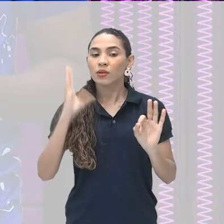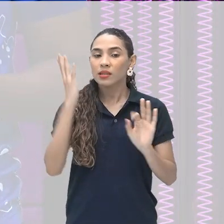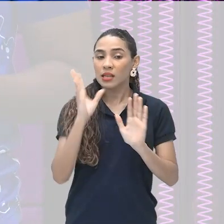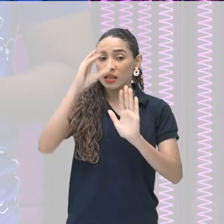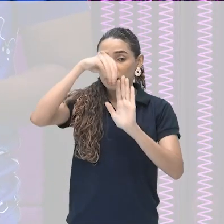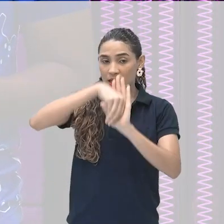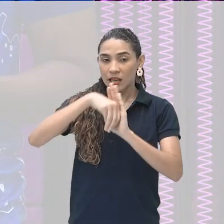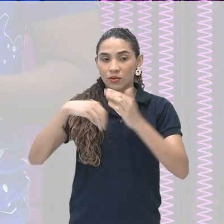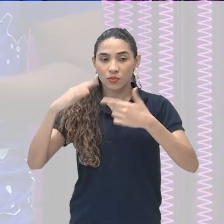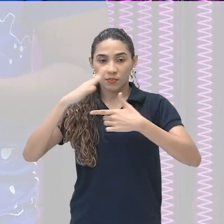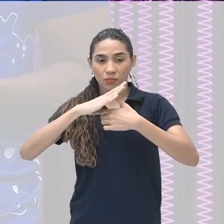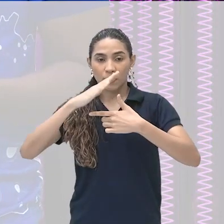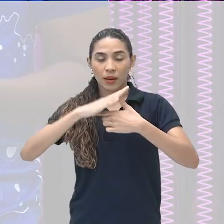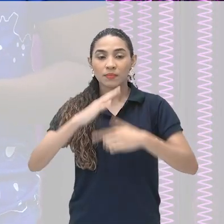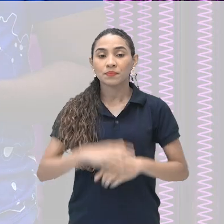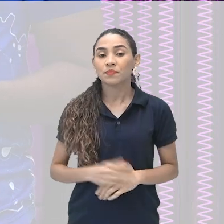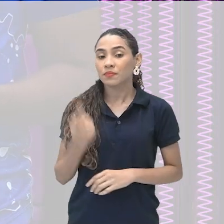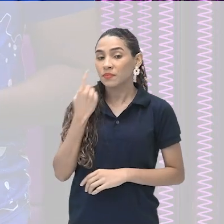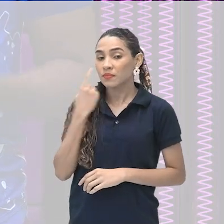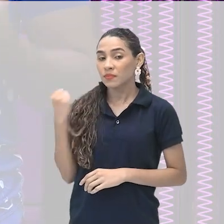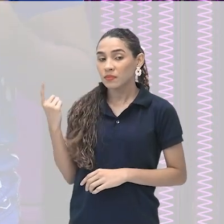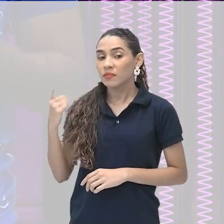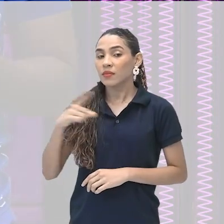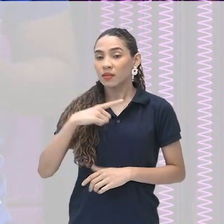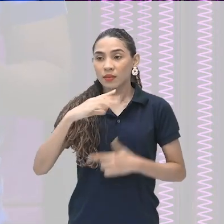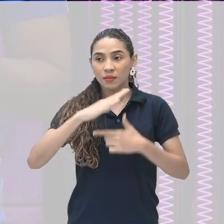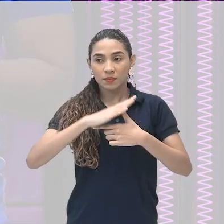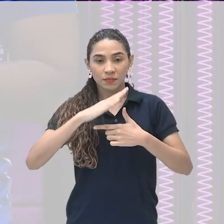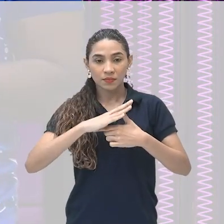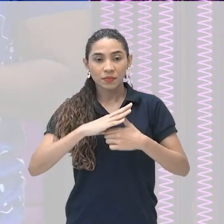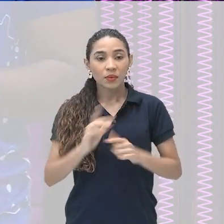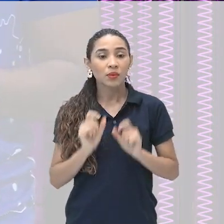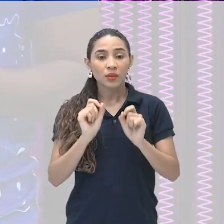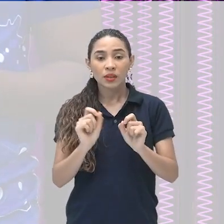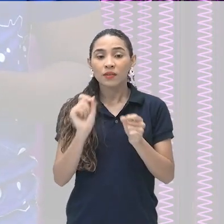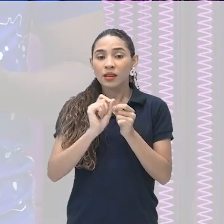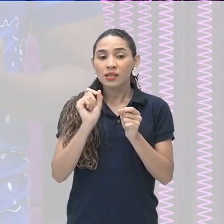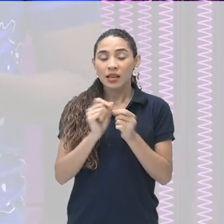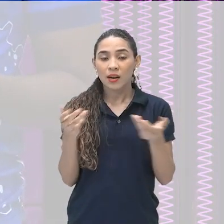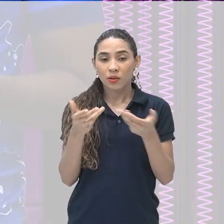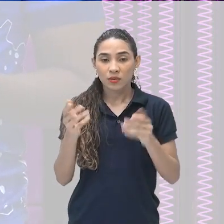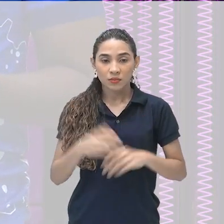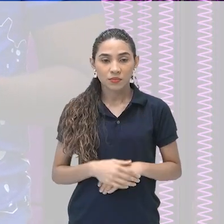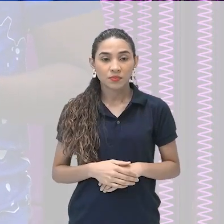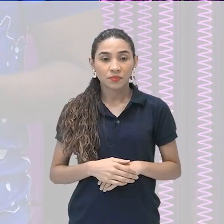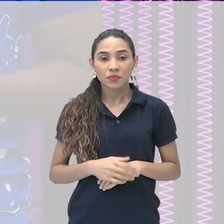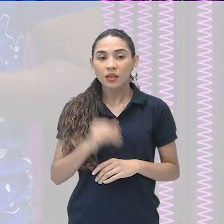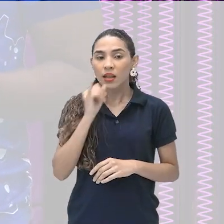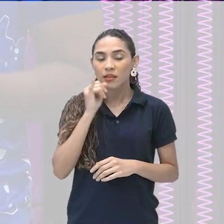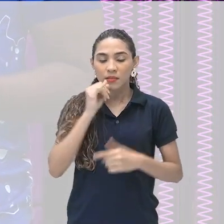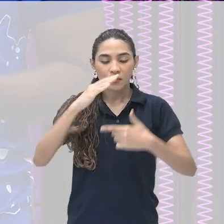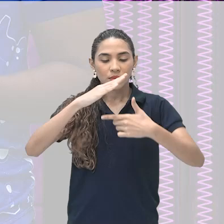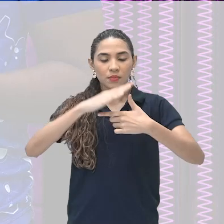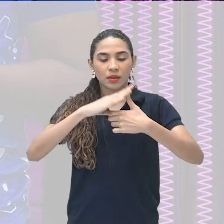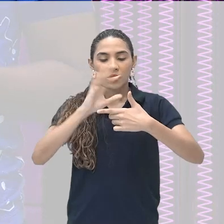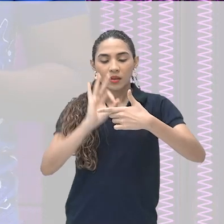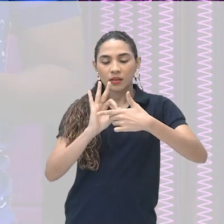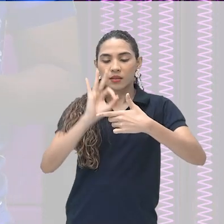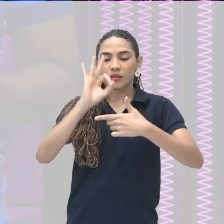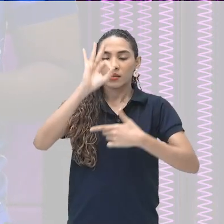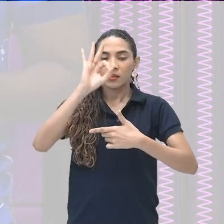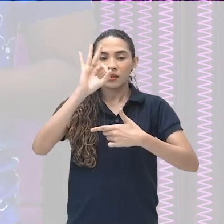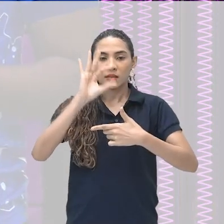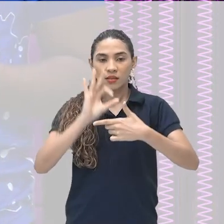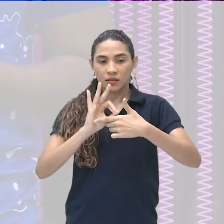dentro desse triângulo. Então, eu tenho um triângulo retângulo e aqui, o que nós vamos fazer agora? Nós vamos traçar a altura desse